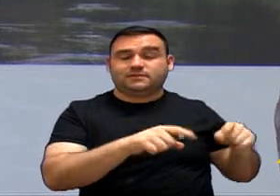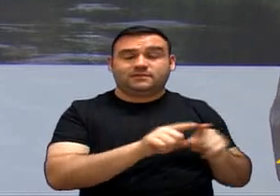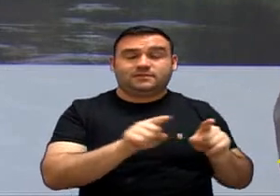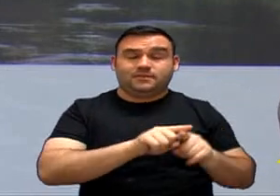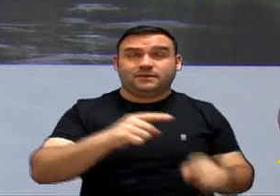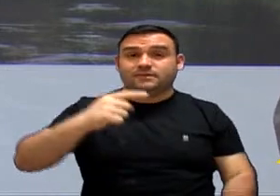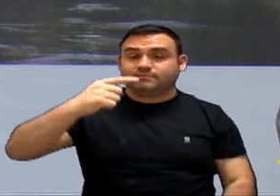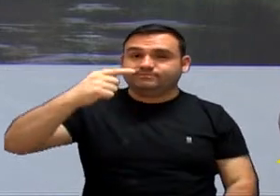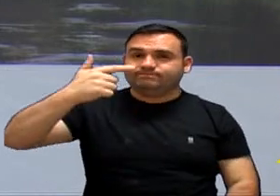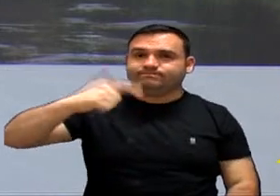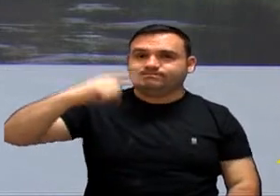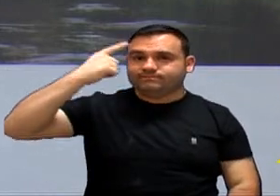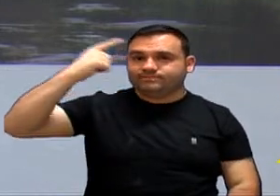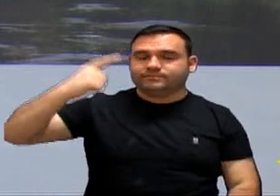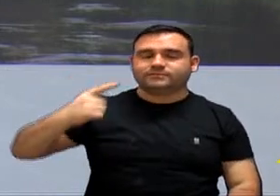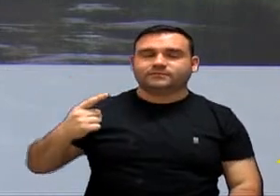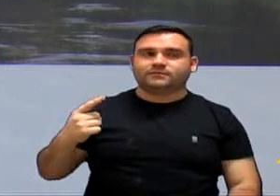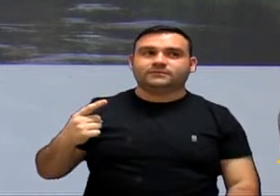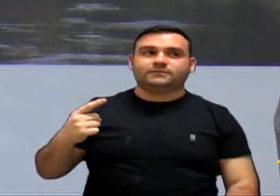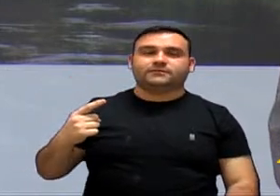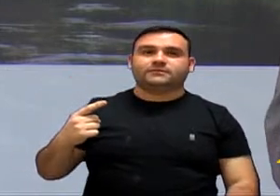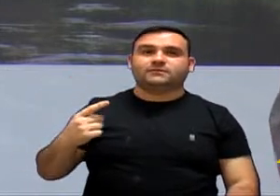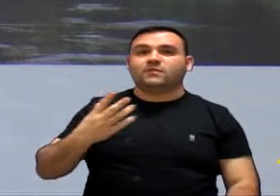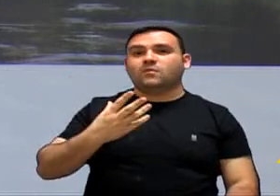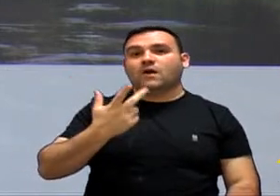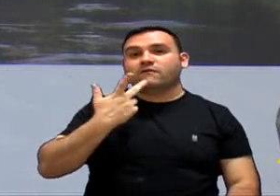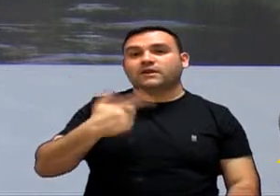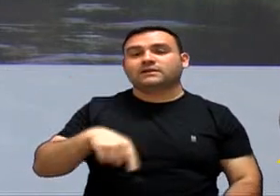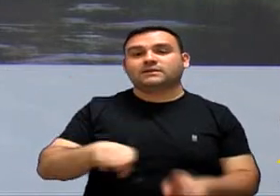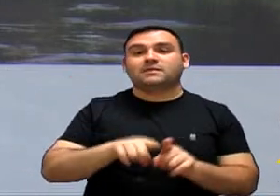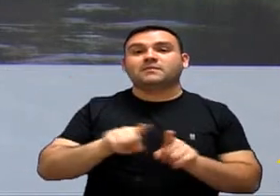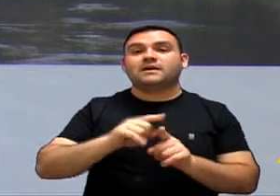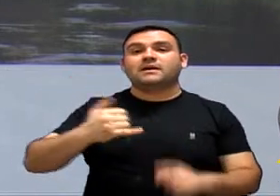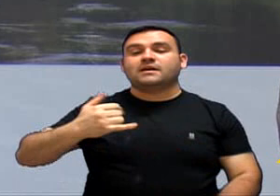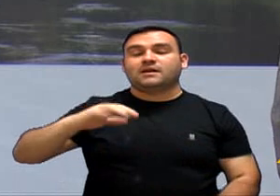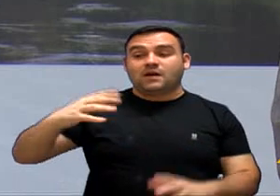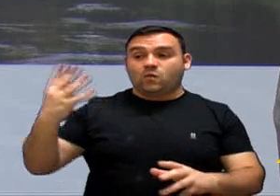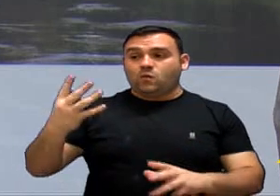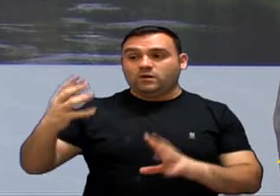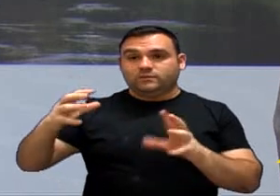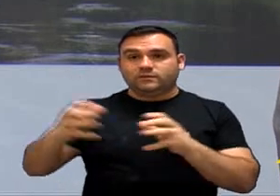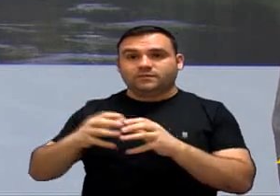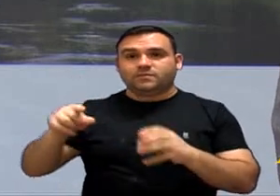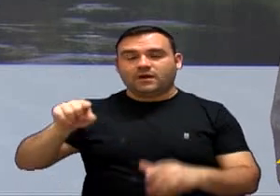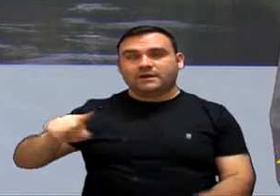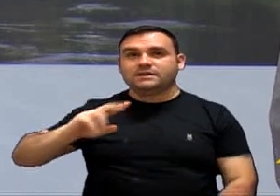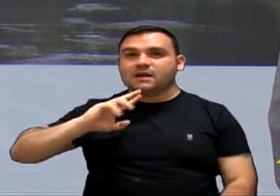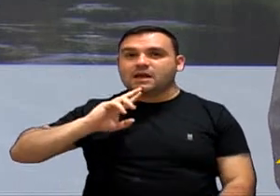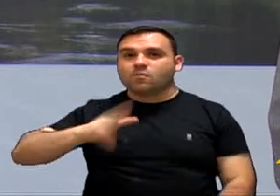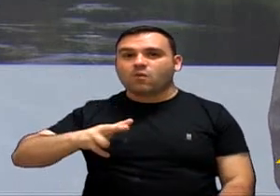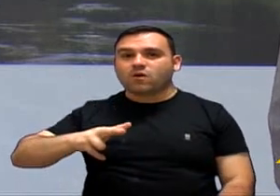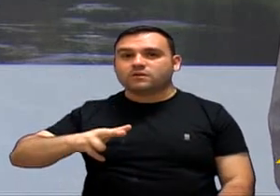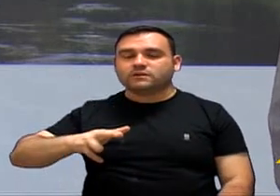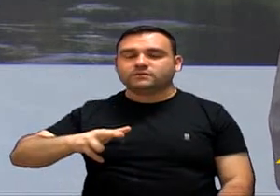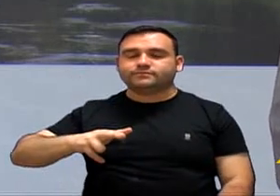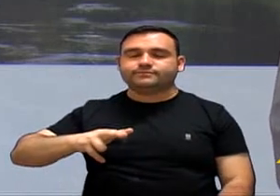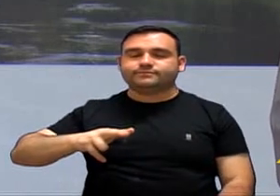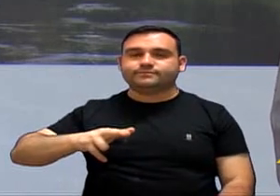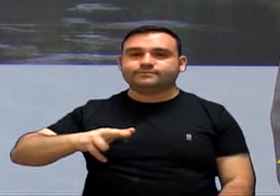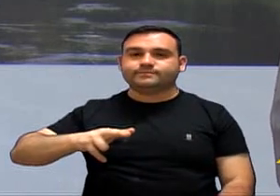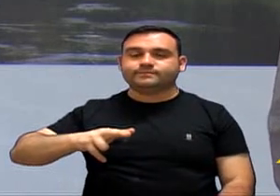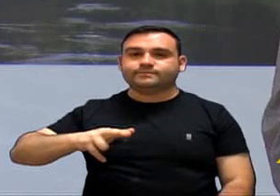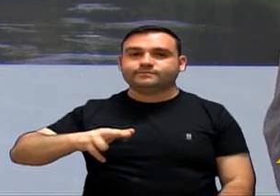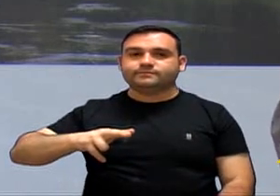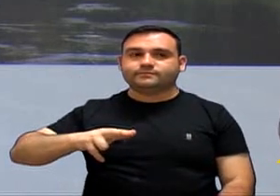que muitos Vereador França Dizem que o tempo de resposta da 4ª companhia ela é pastor